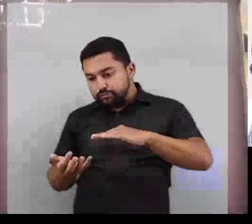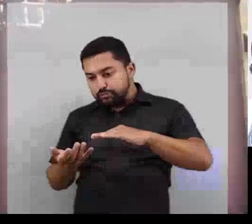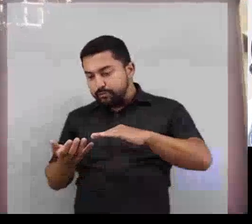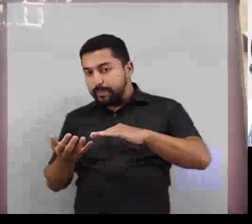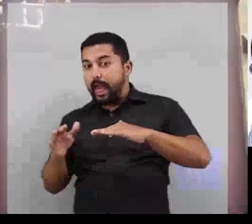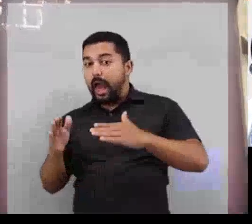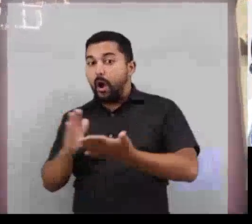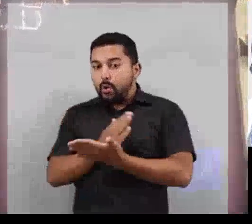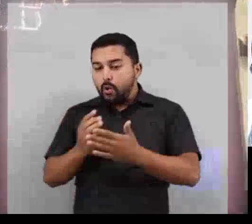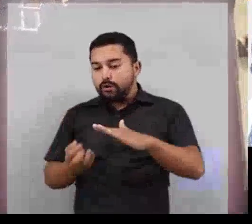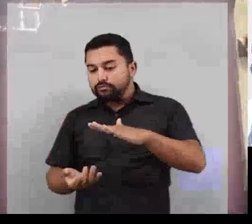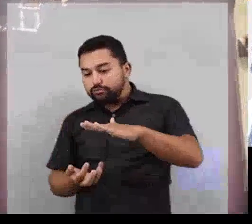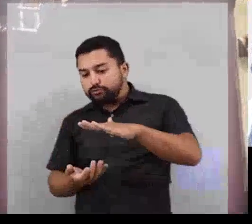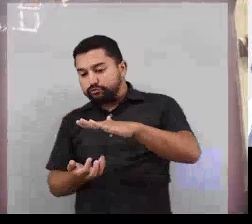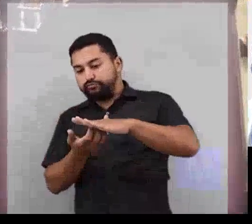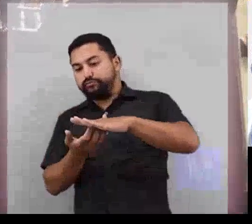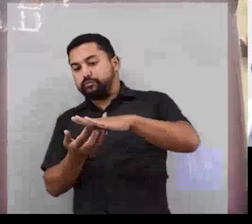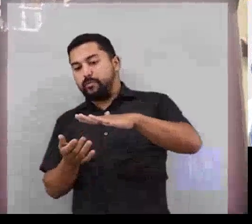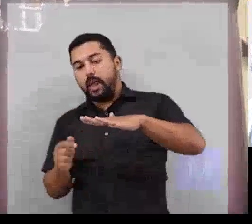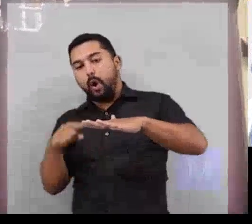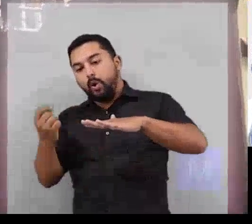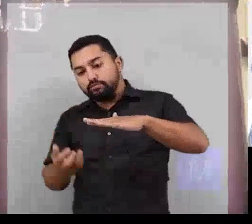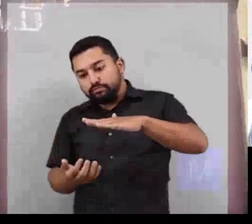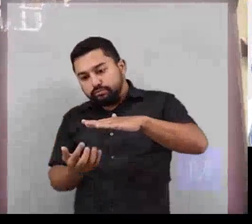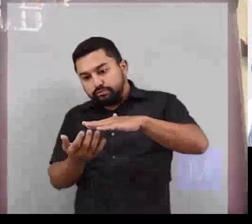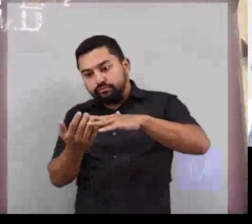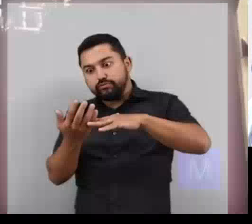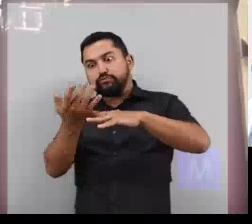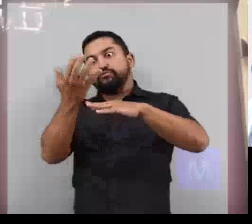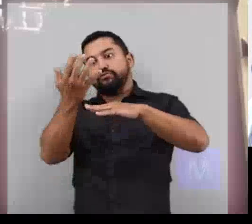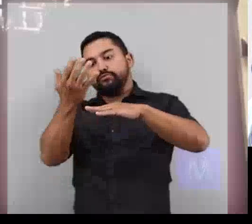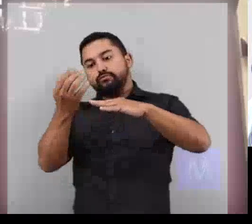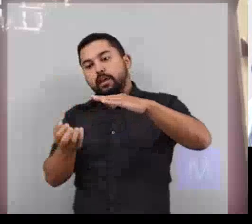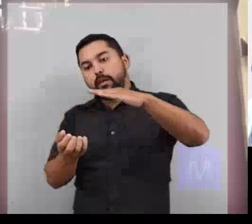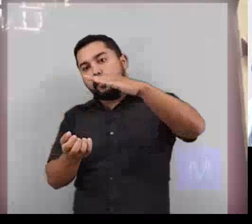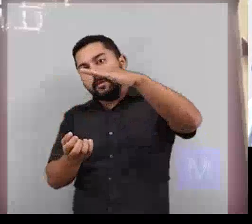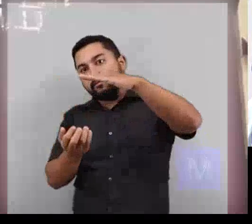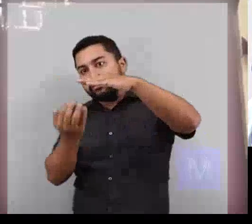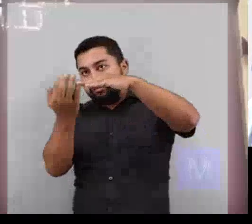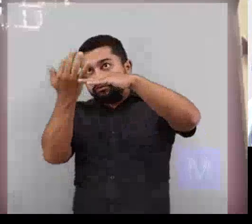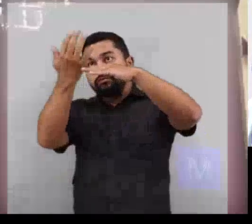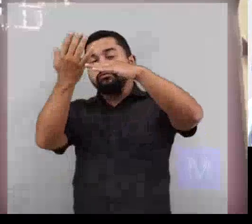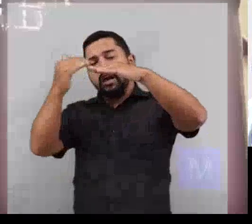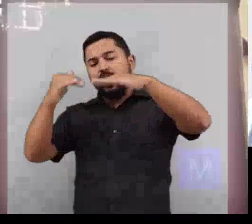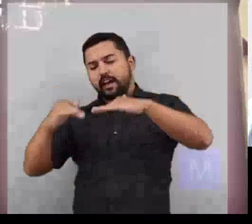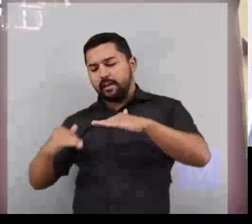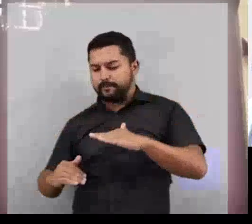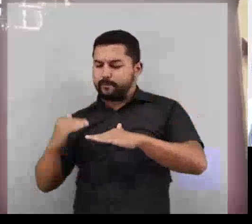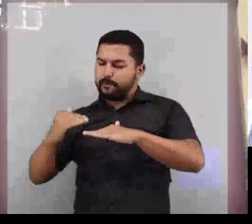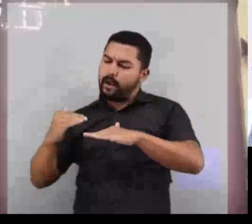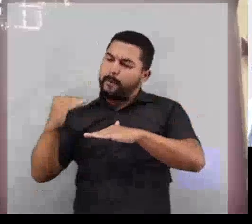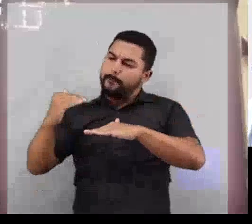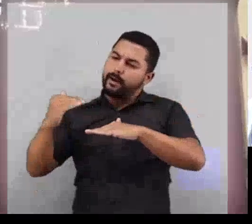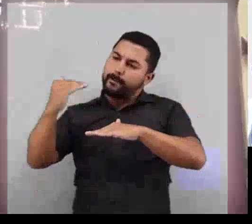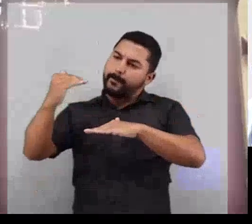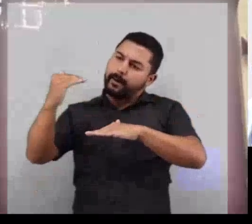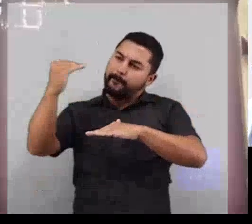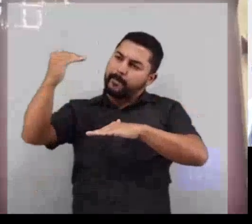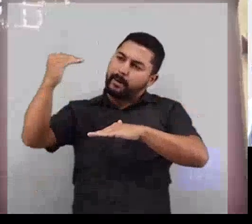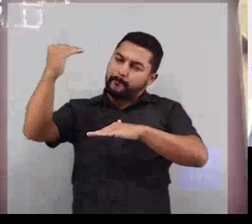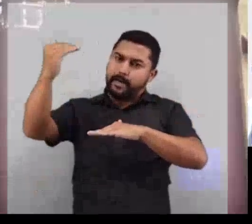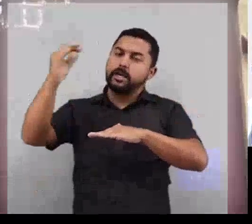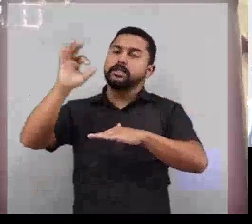facilidade em continuar como vapor. Então na parte de baixo da coluna vão condensar as moléculas maiores, um pouco mais para cima as moléculas